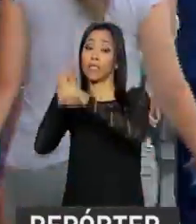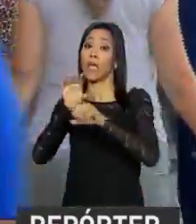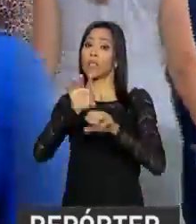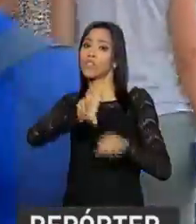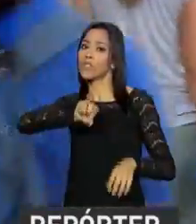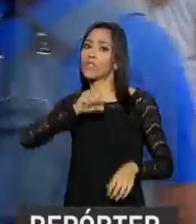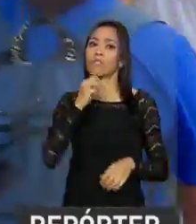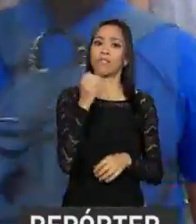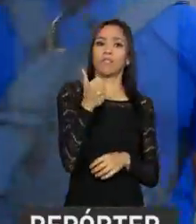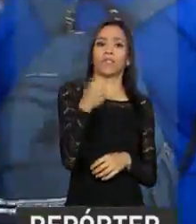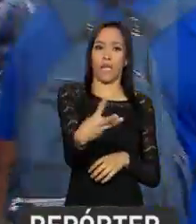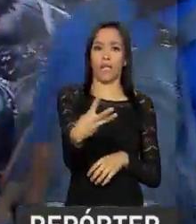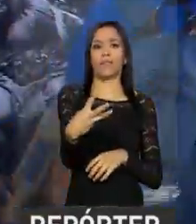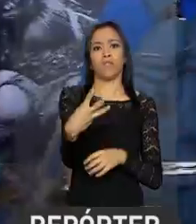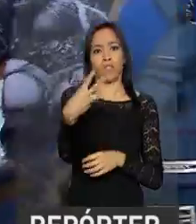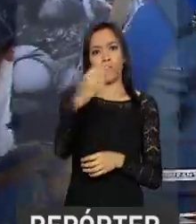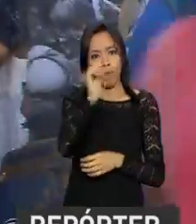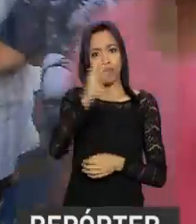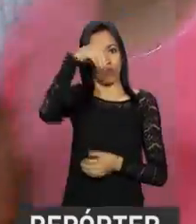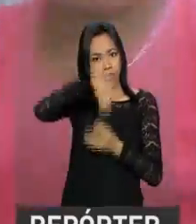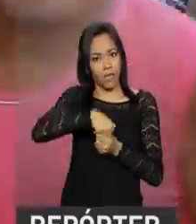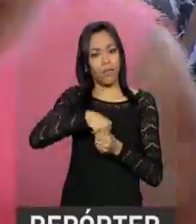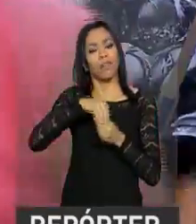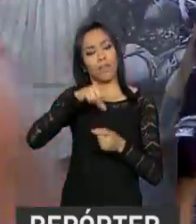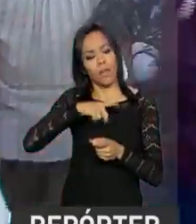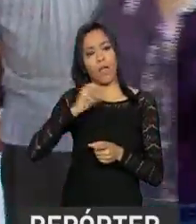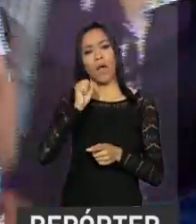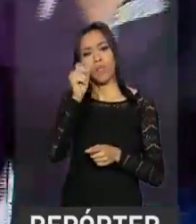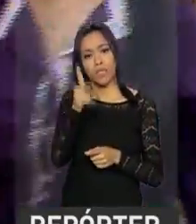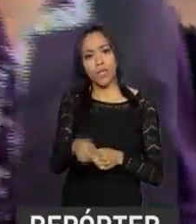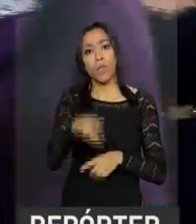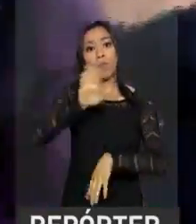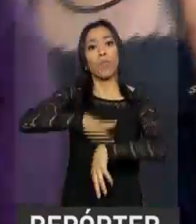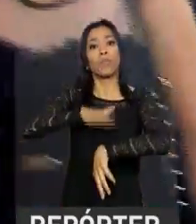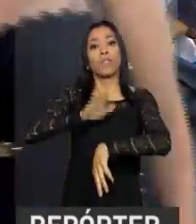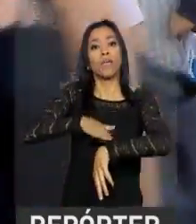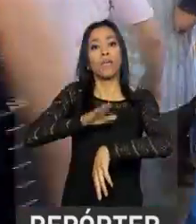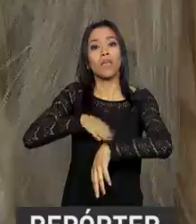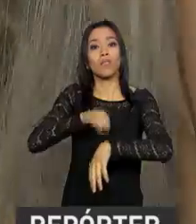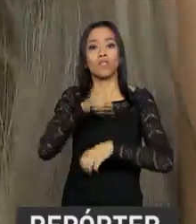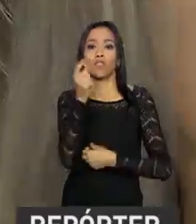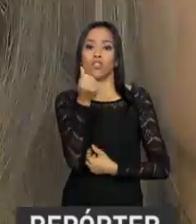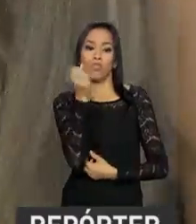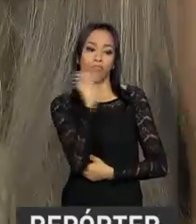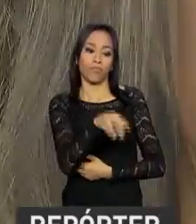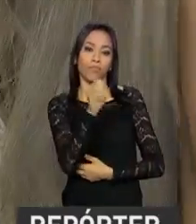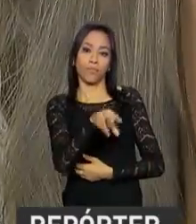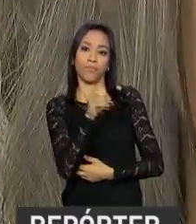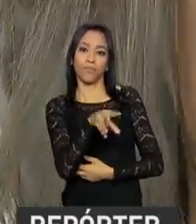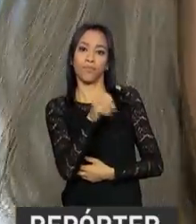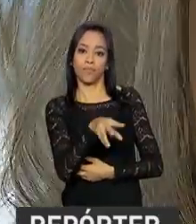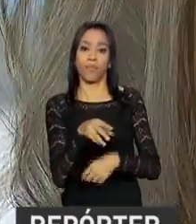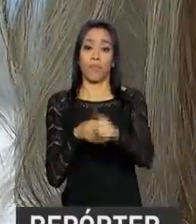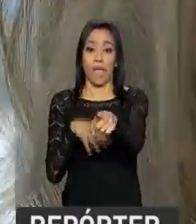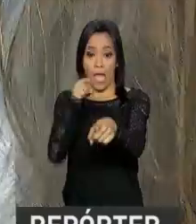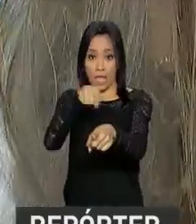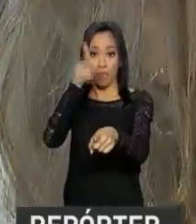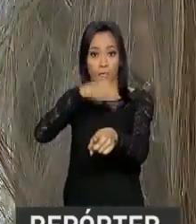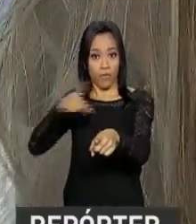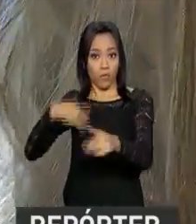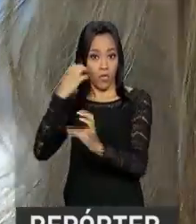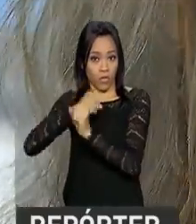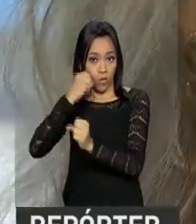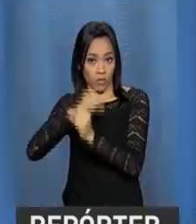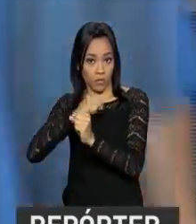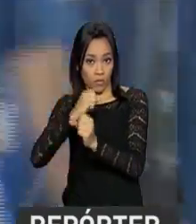13, incluindo aí o Brasil, tem aposentadoria por tempo de contribuição. Segundo a professora de contabilidade pública,